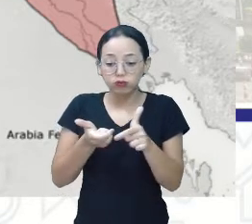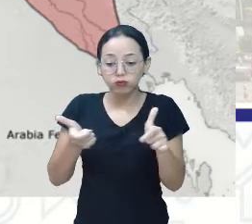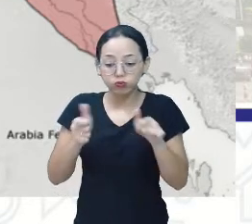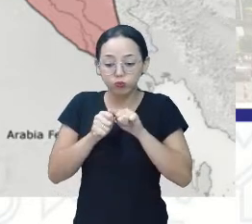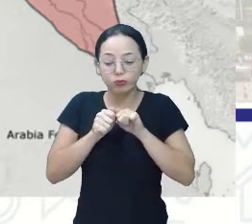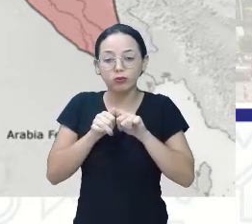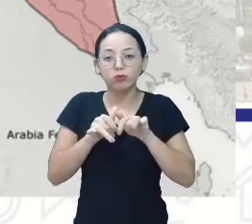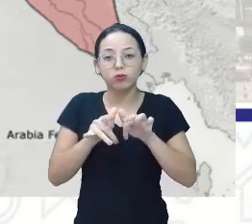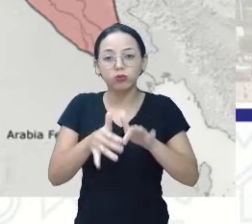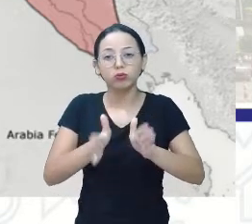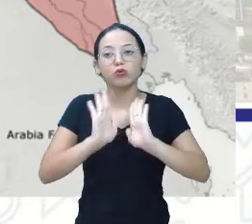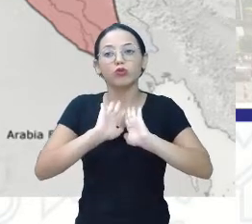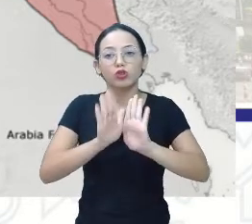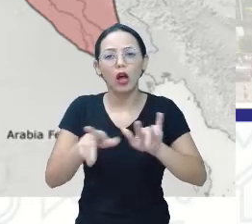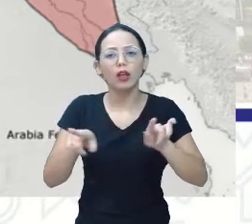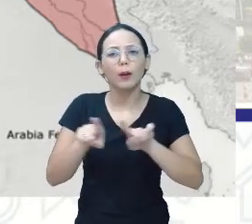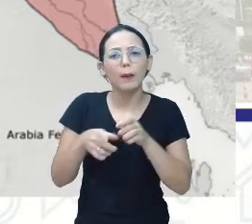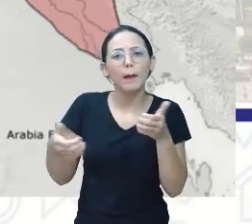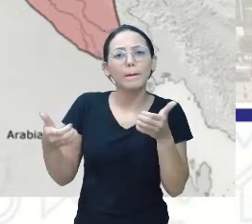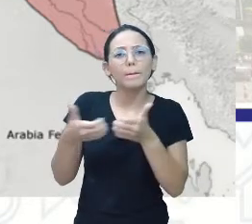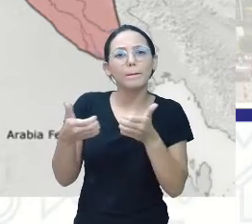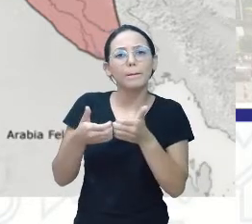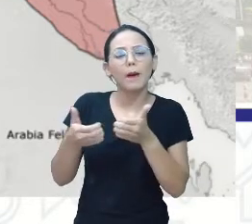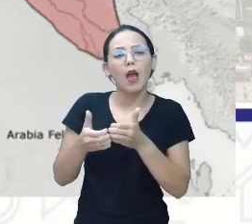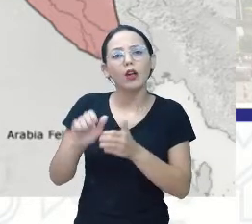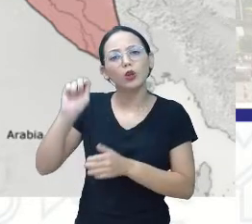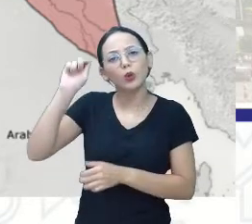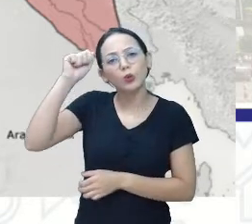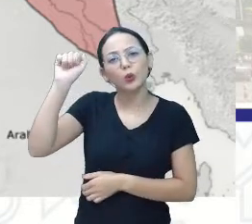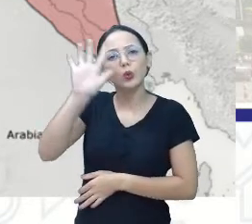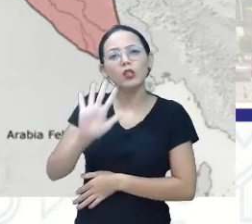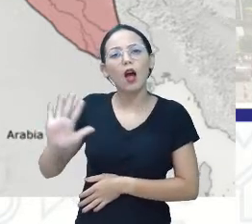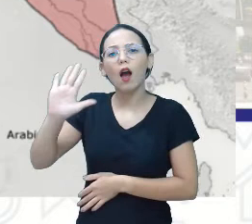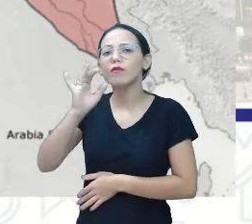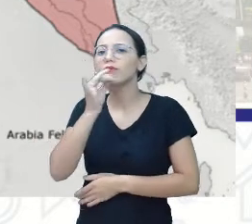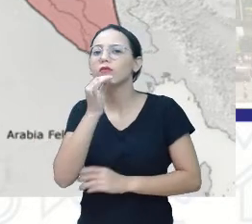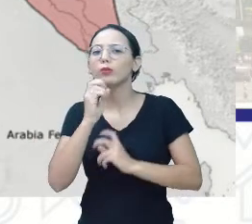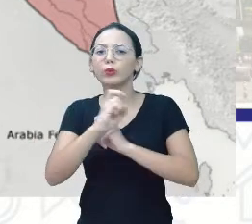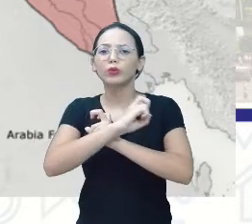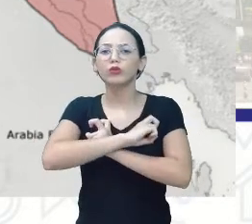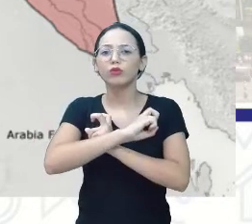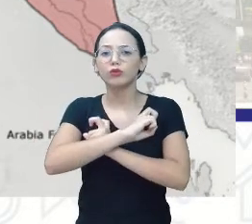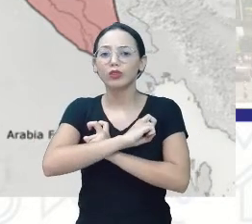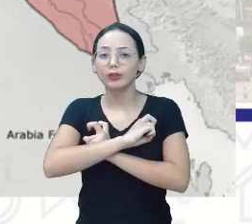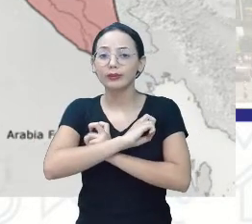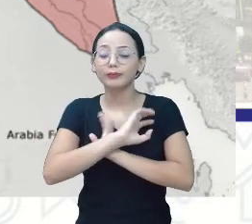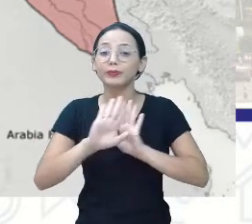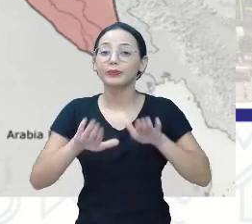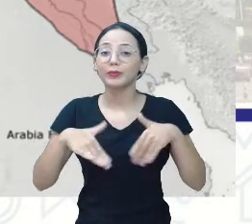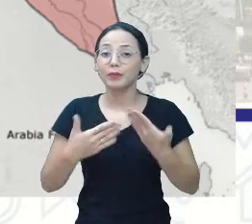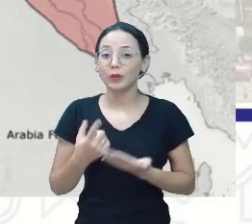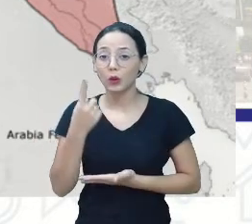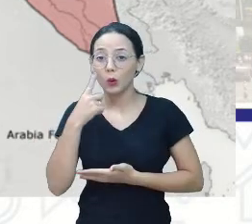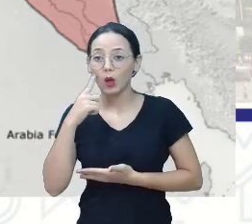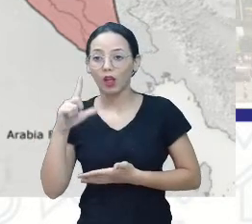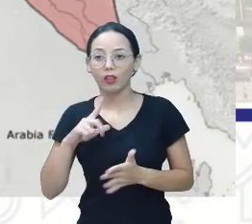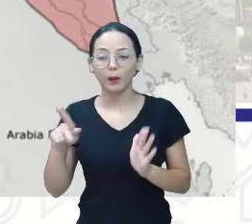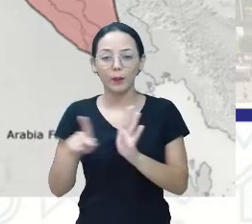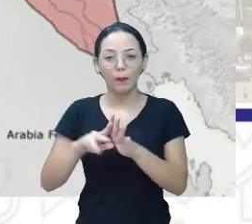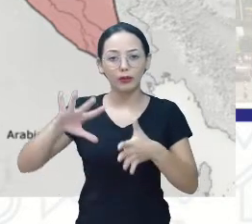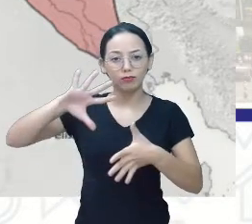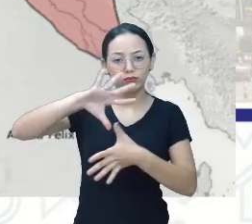dominando territórios, né, para a África, como o Egito, por exemplo. Ok? Então, aqui nós temos um mapa,